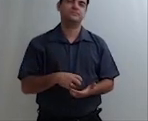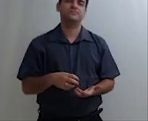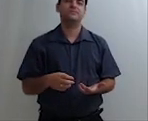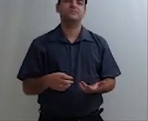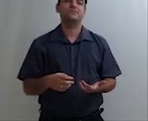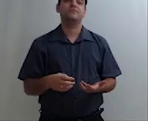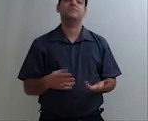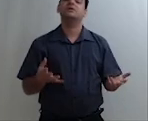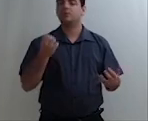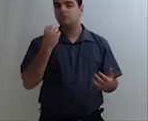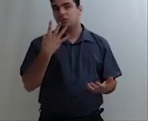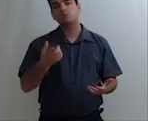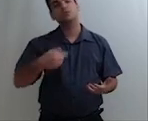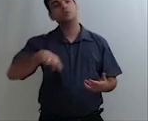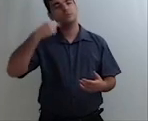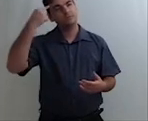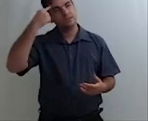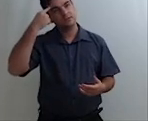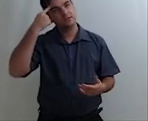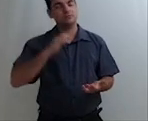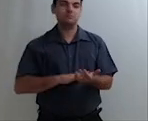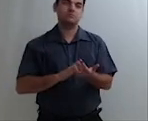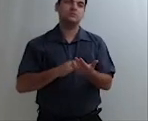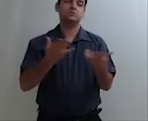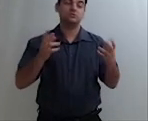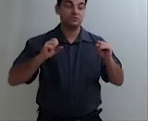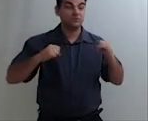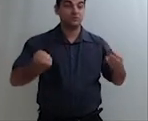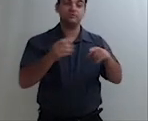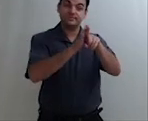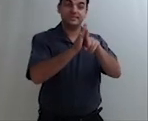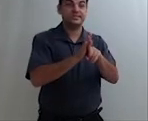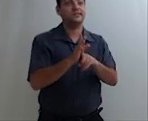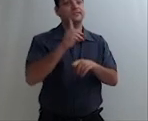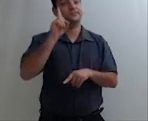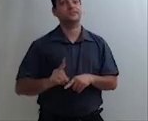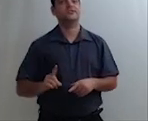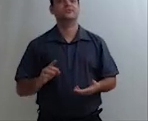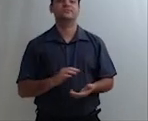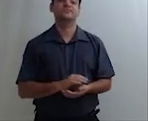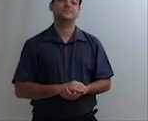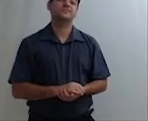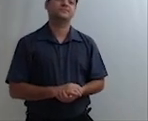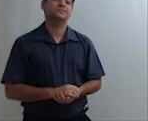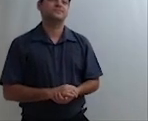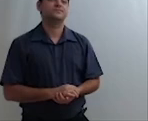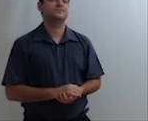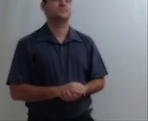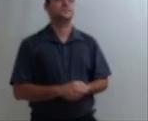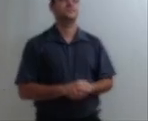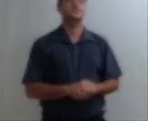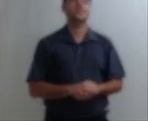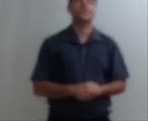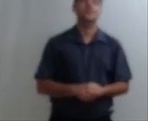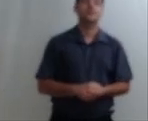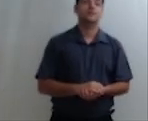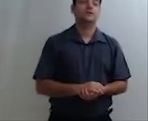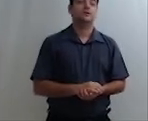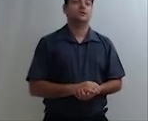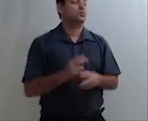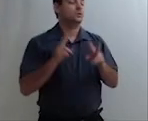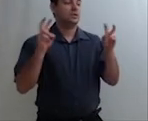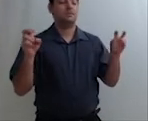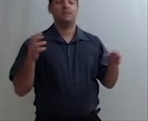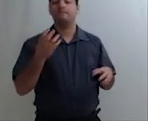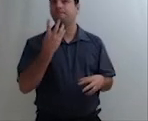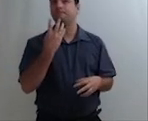bem-vinda e tem que merecer nossos aplausos eh a matéria é é é saborosa